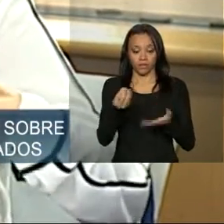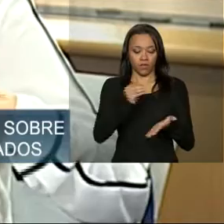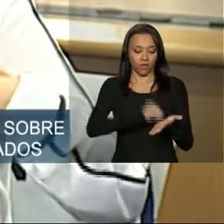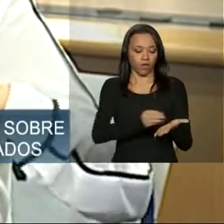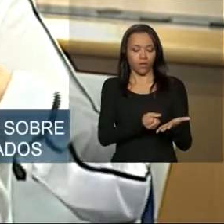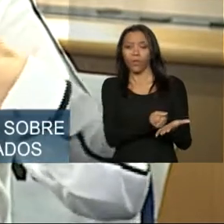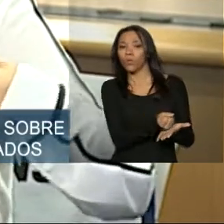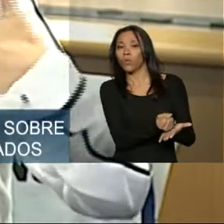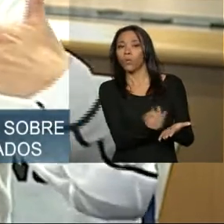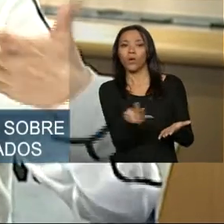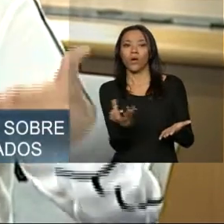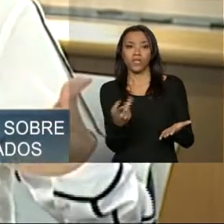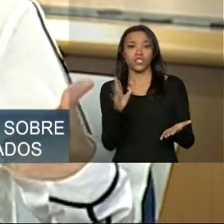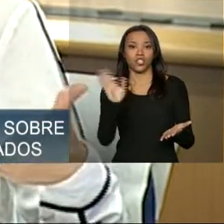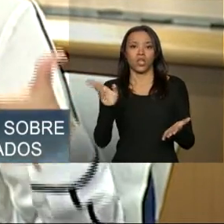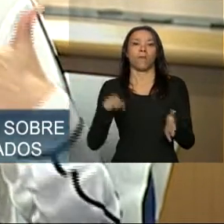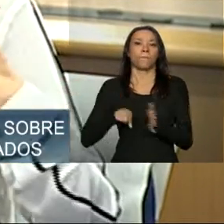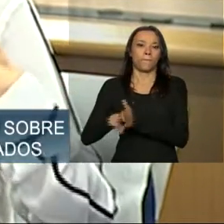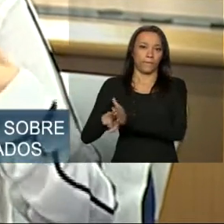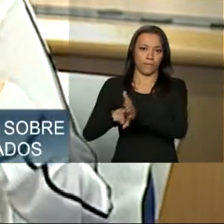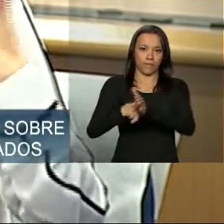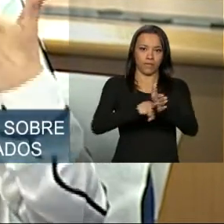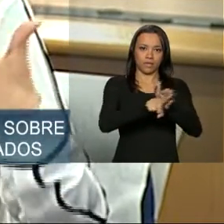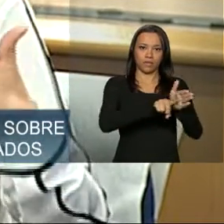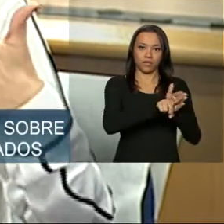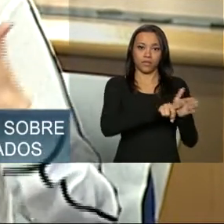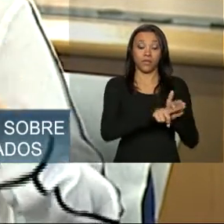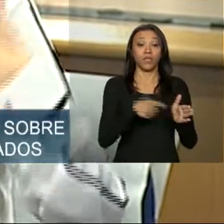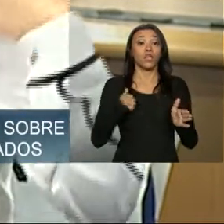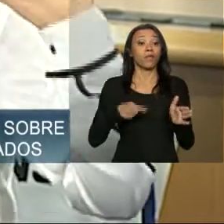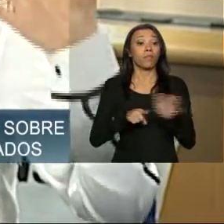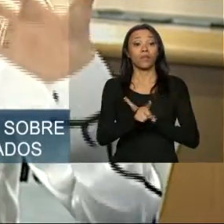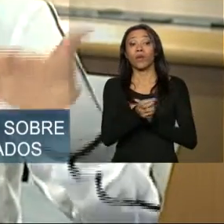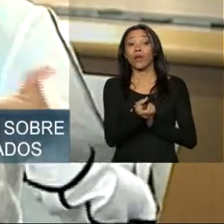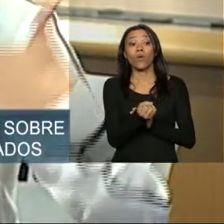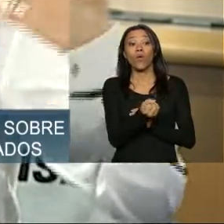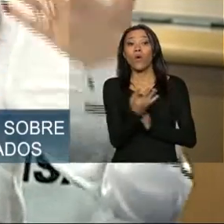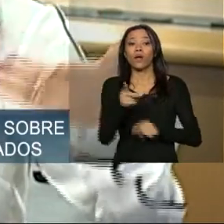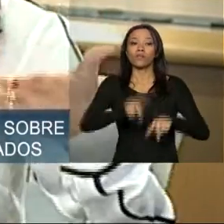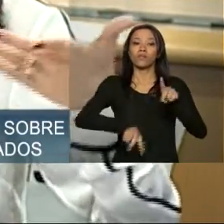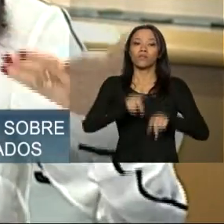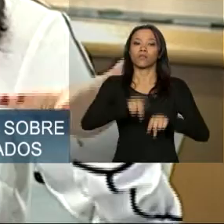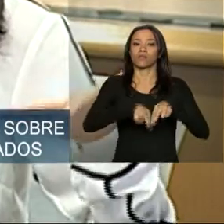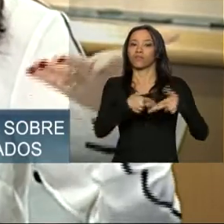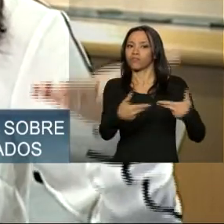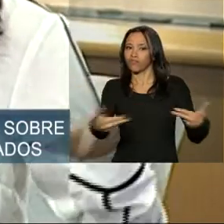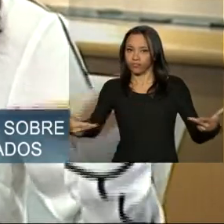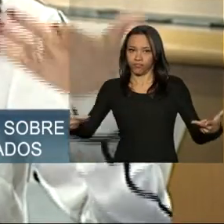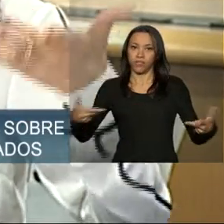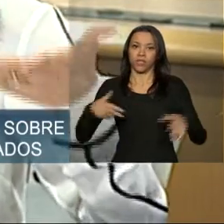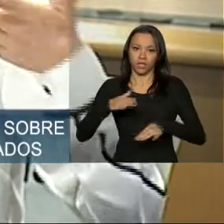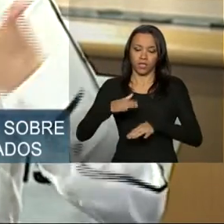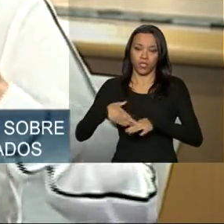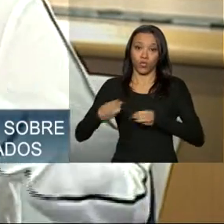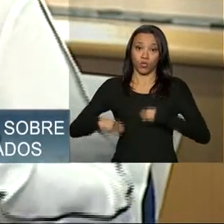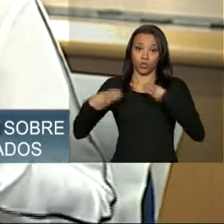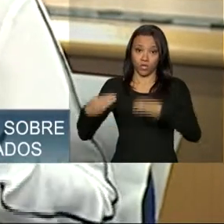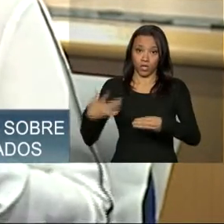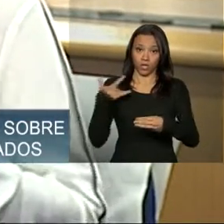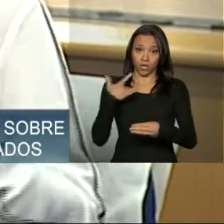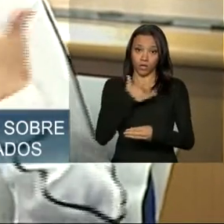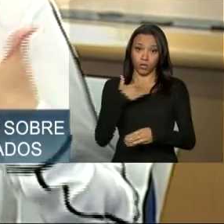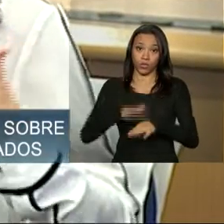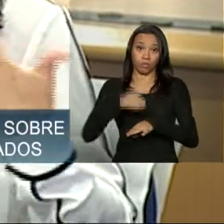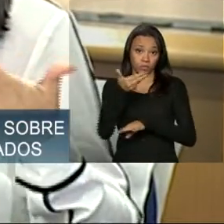lista do que vocês estão pesquisando. Mas eu gostaria de saber quais produtos, apesar dos insistentes pedidos do Ministério da Saúde, ainda assim não reduziram